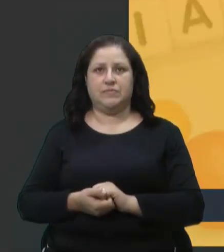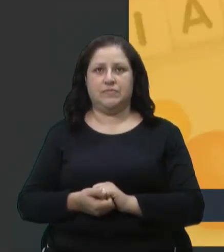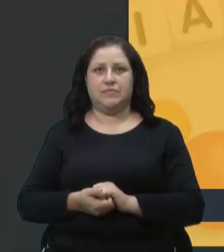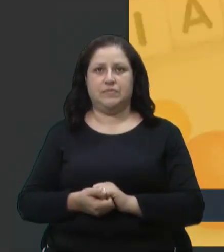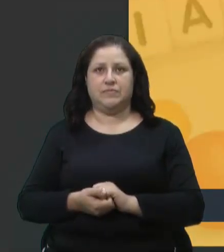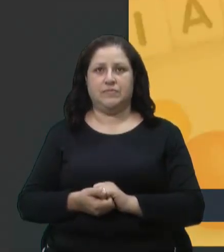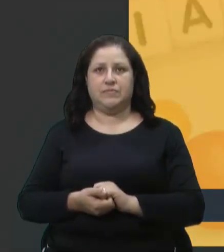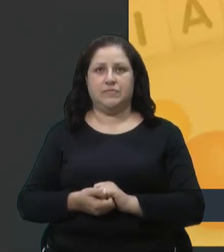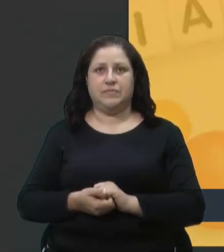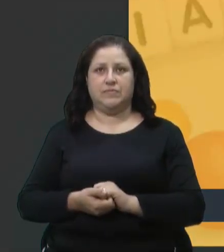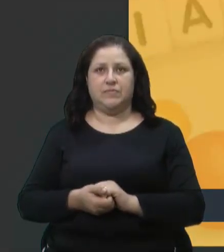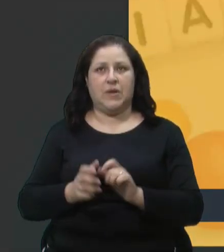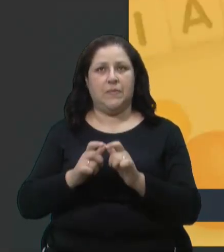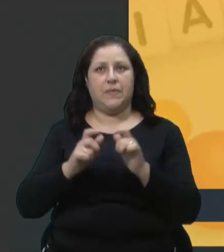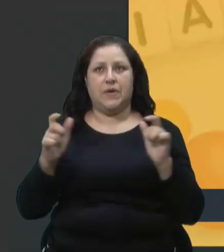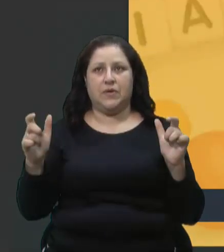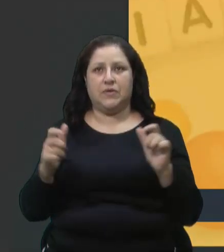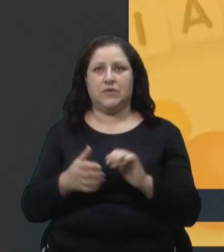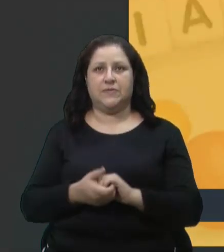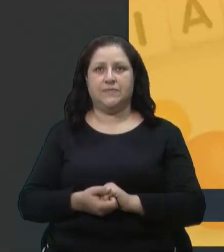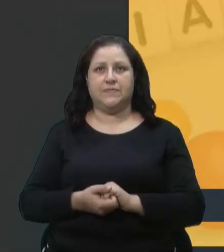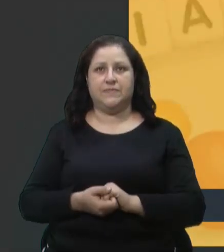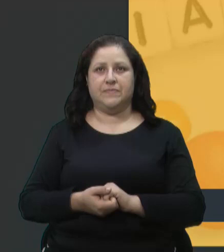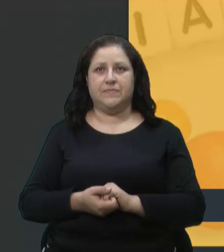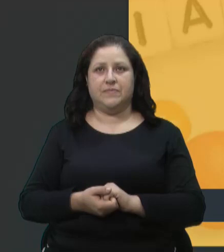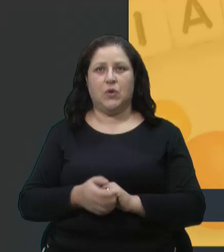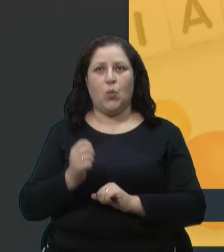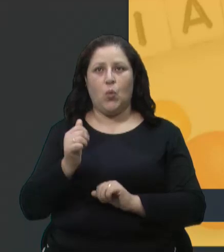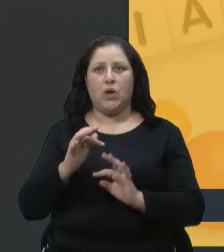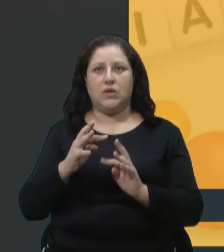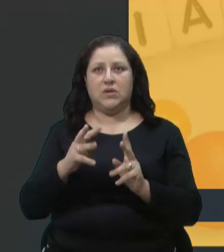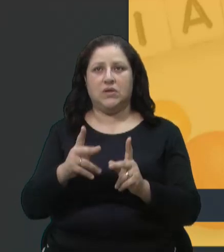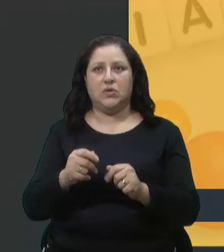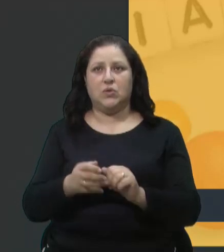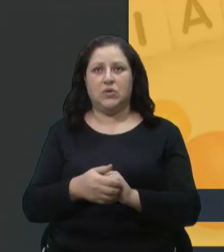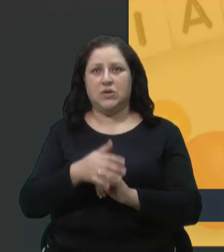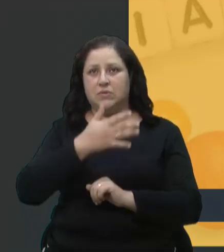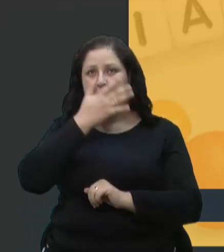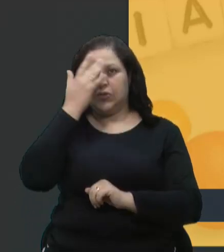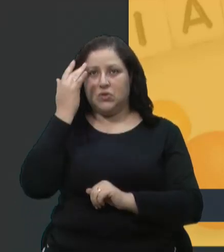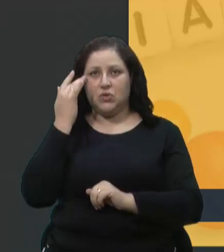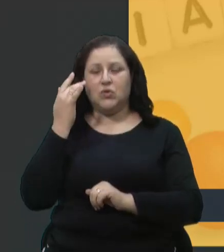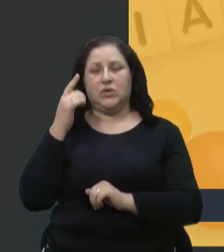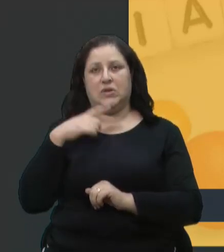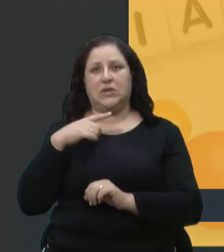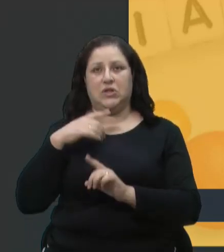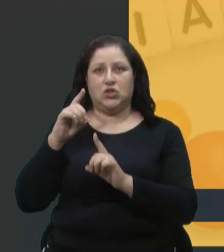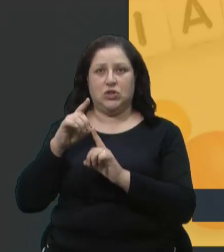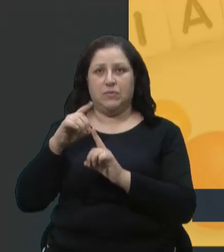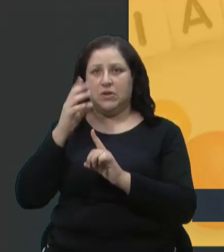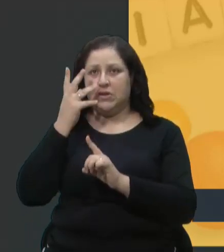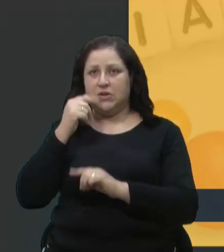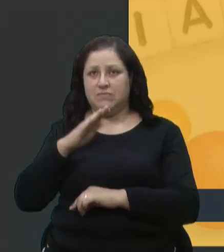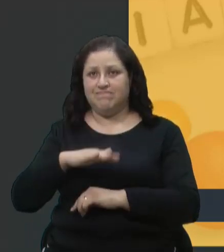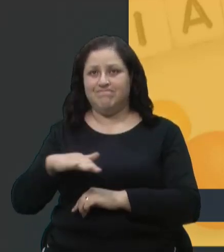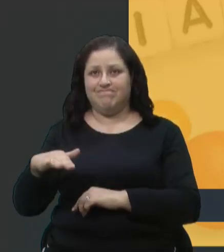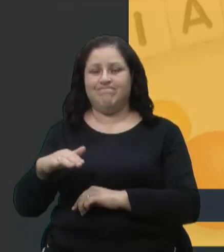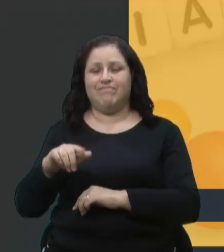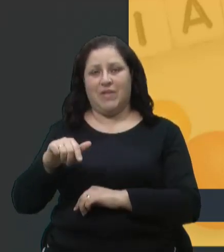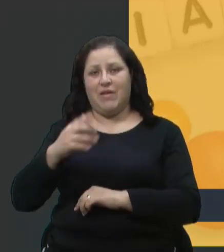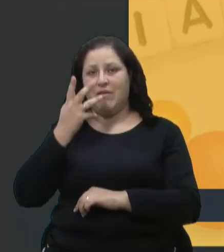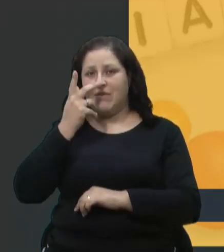E a maioria, ou quase todas essas pessoas atingidas nesse momento são